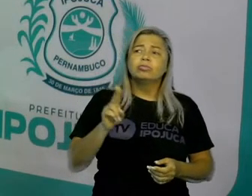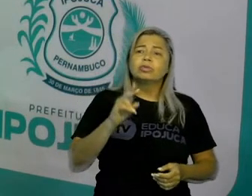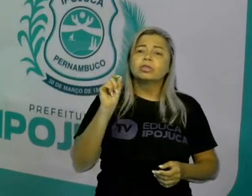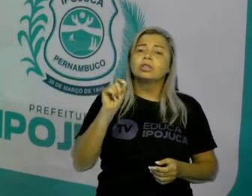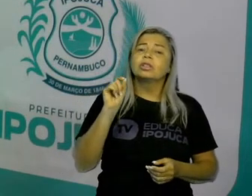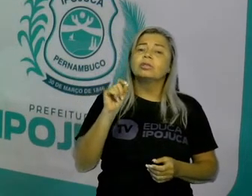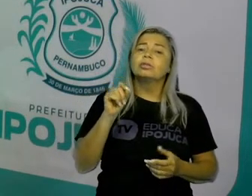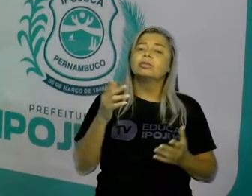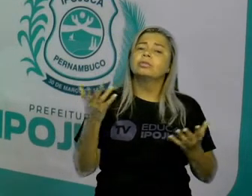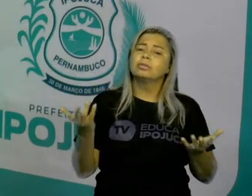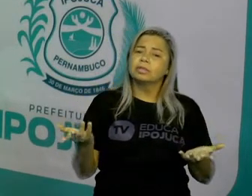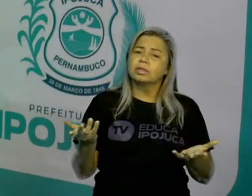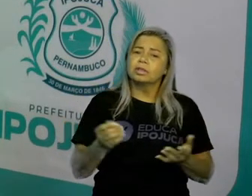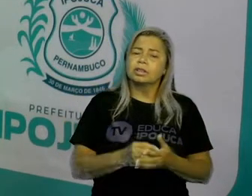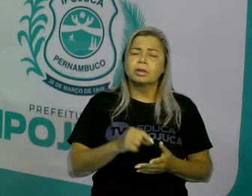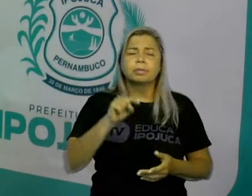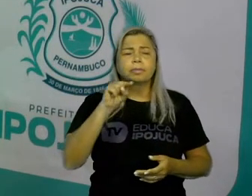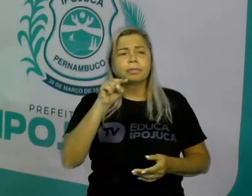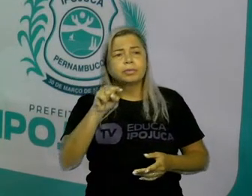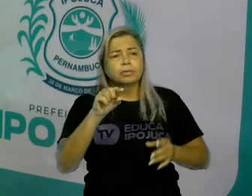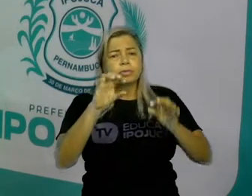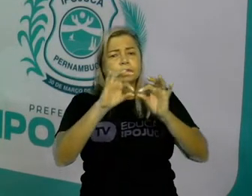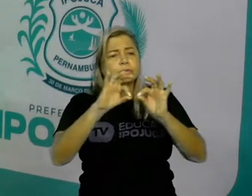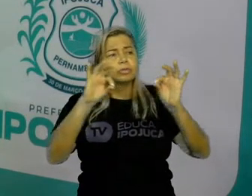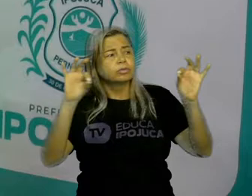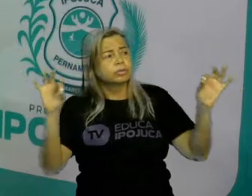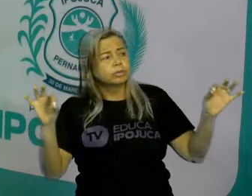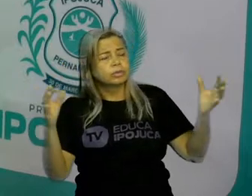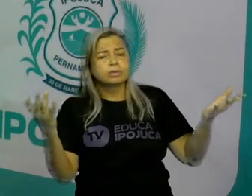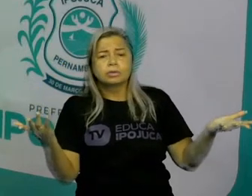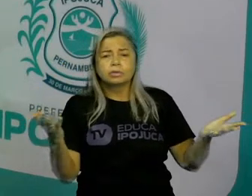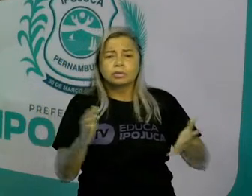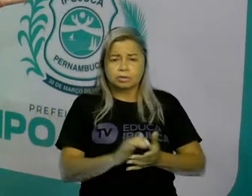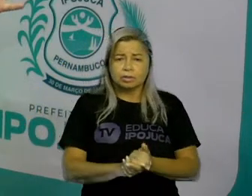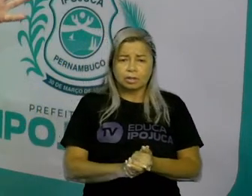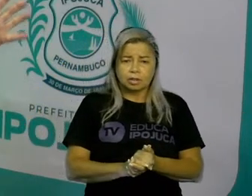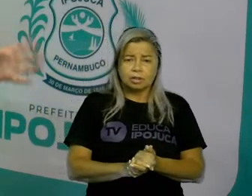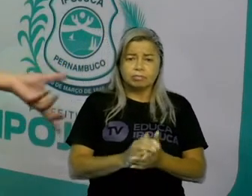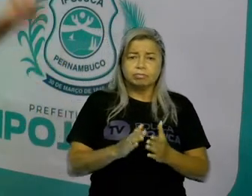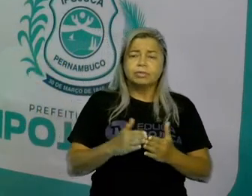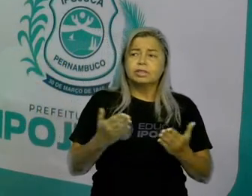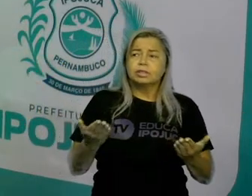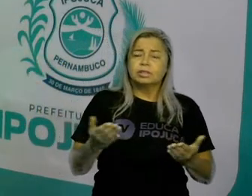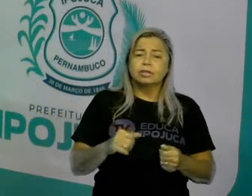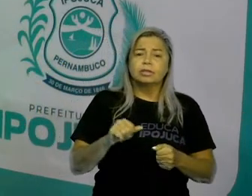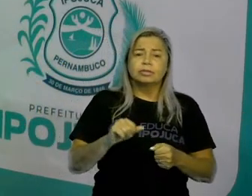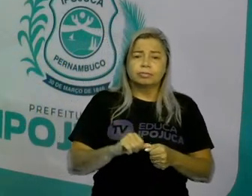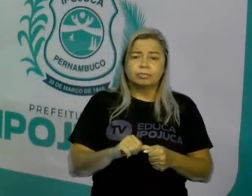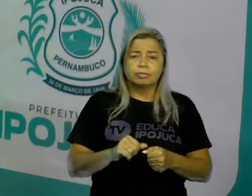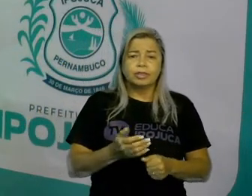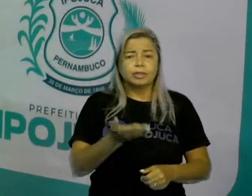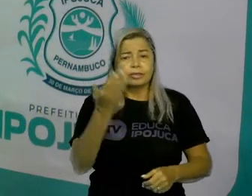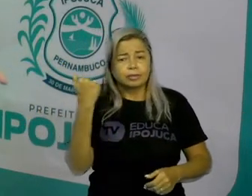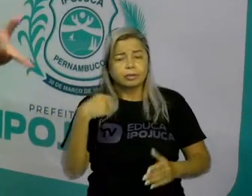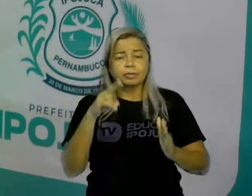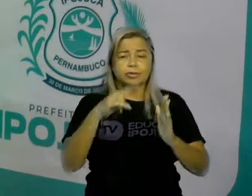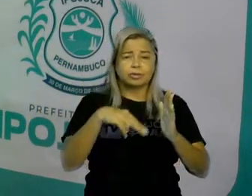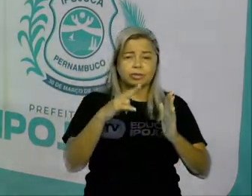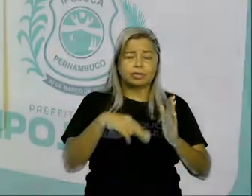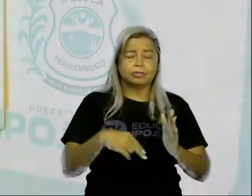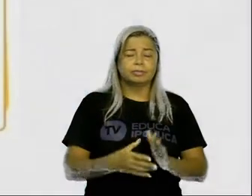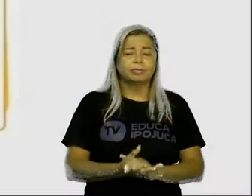minha mão ou com aquilo que eu vou usar para fazer aquela arte tem que ir para algum lugar. Vamos ler esse pequeno texto